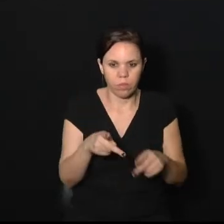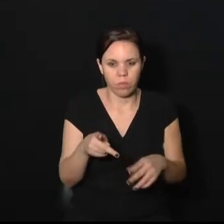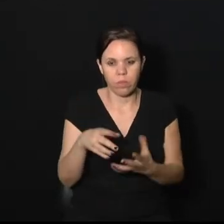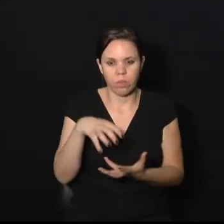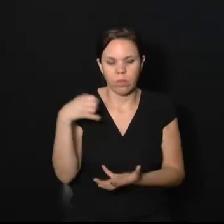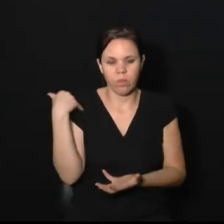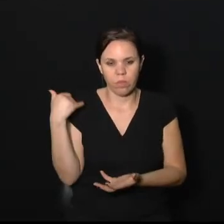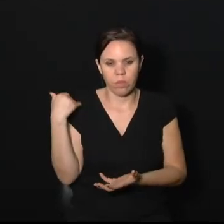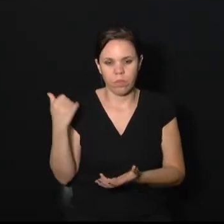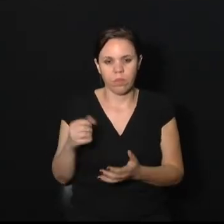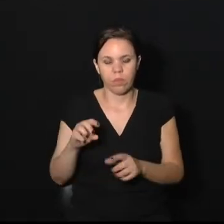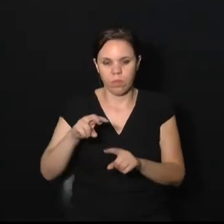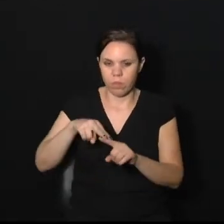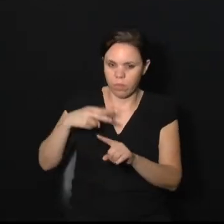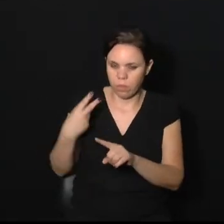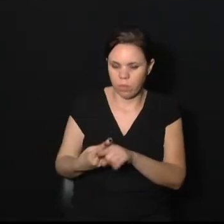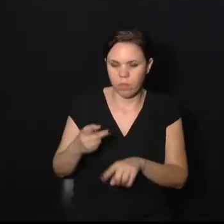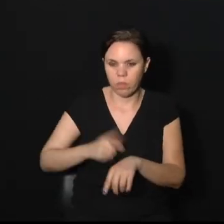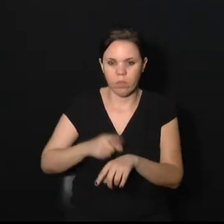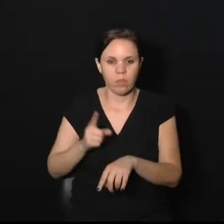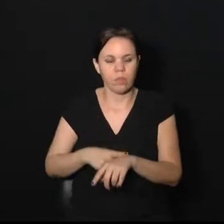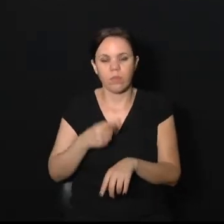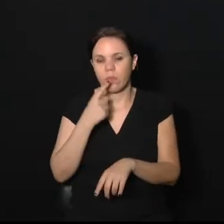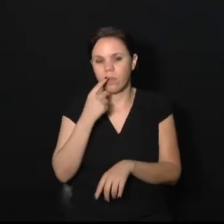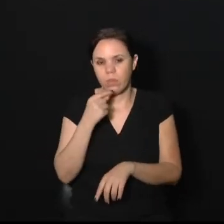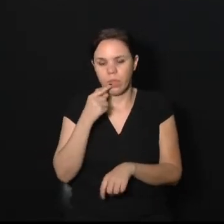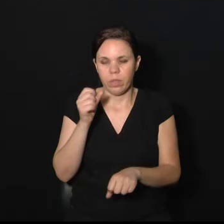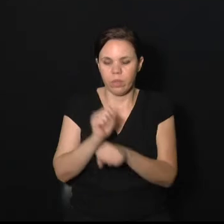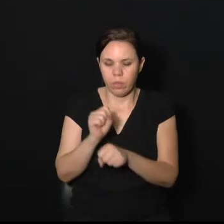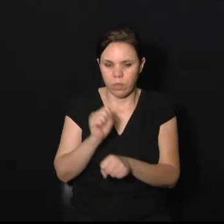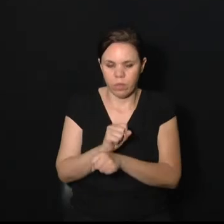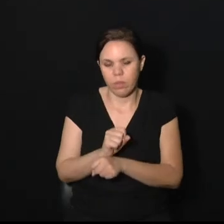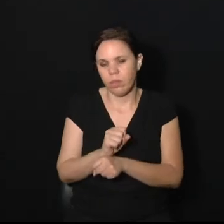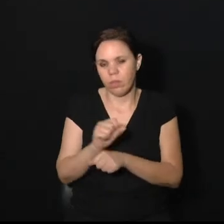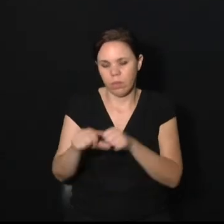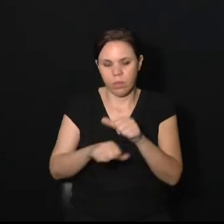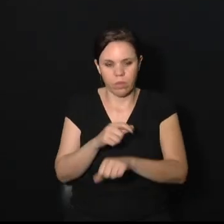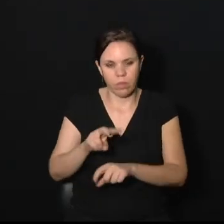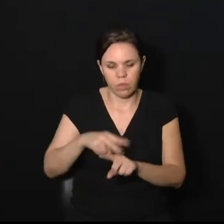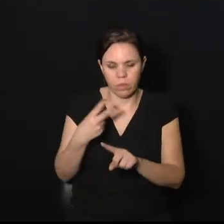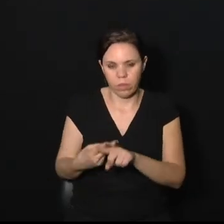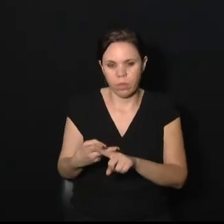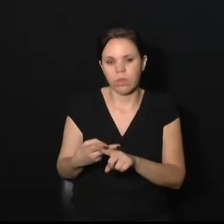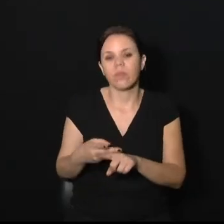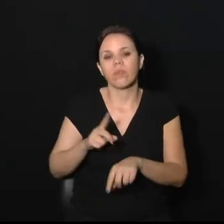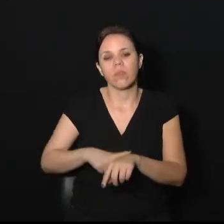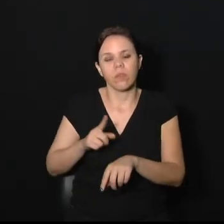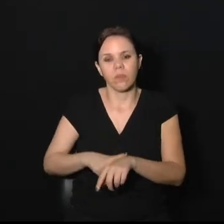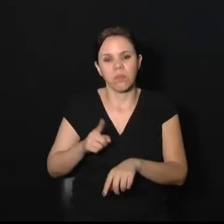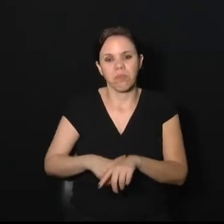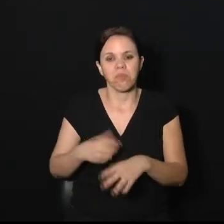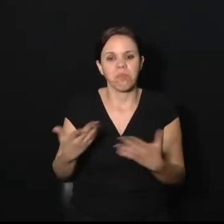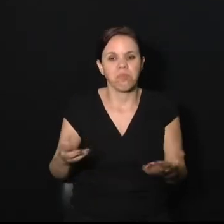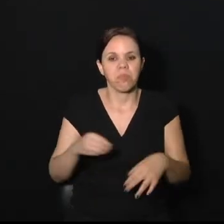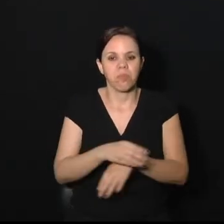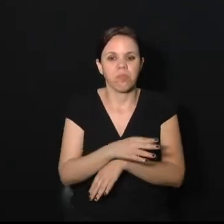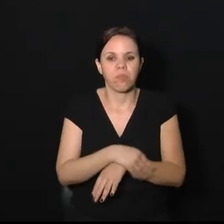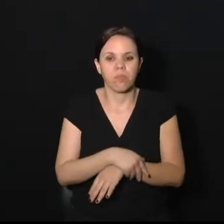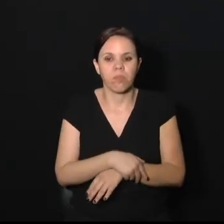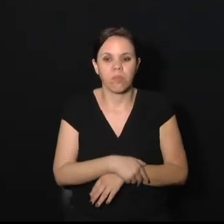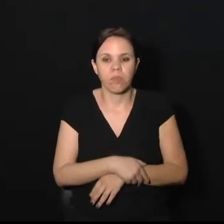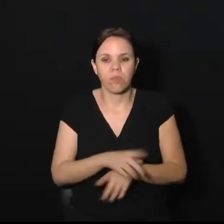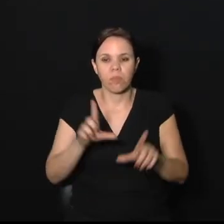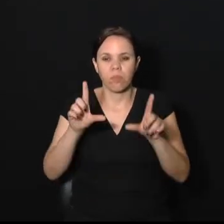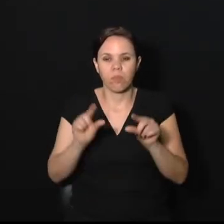faz? Aumenta o tempo do sinal vermelho. Então, 10 segundos, ele passa a ser 20. O que isso traz? Primeiro, reduz